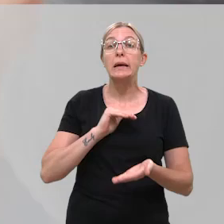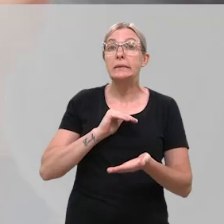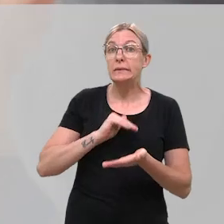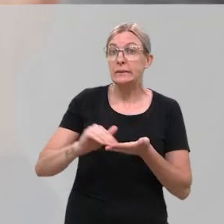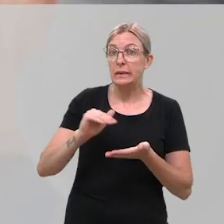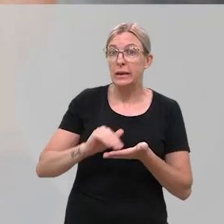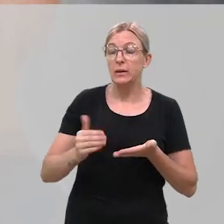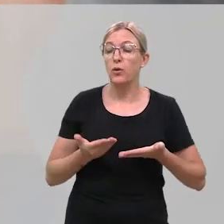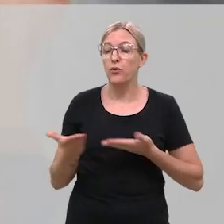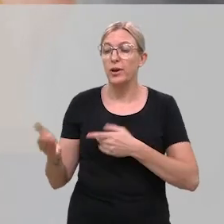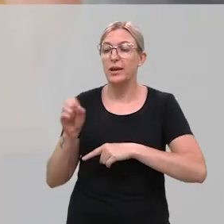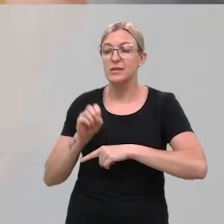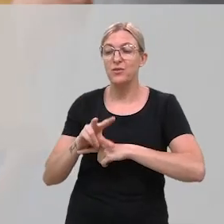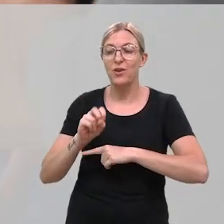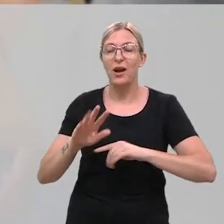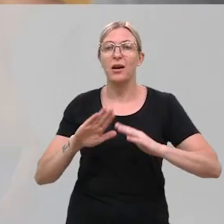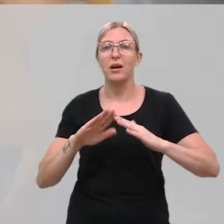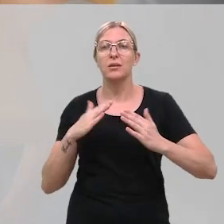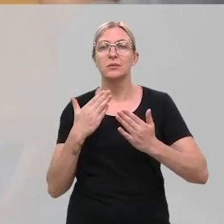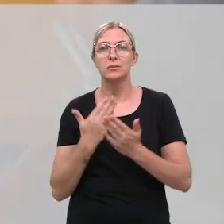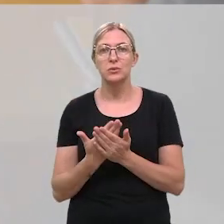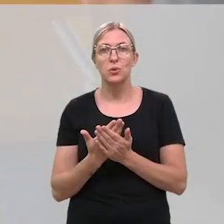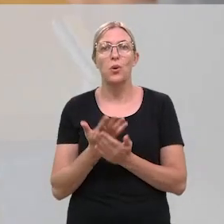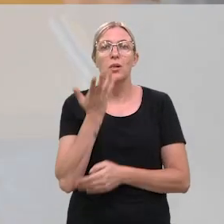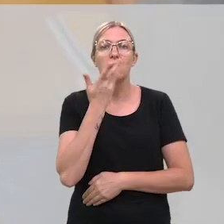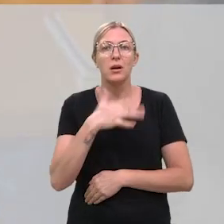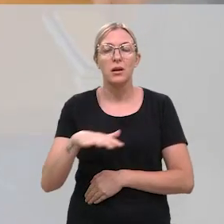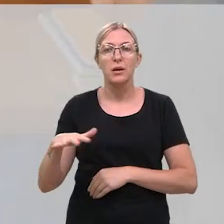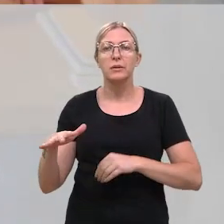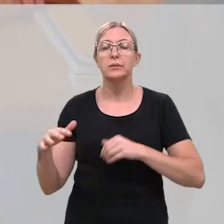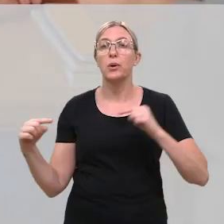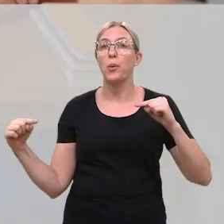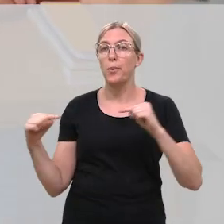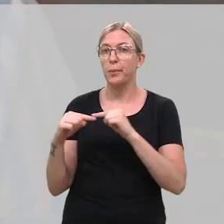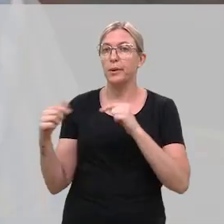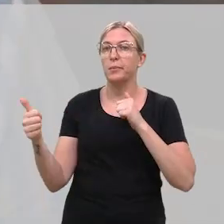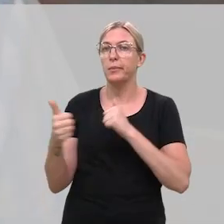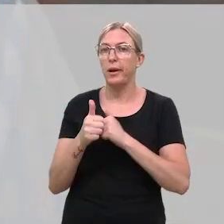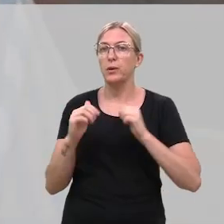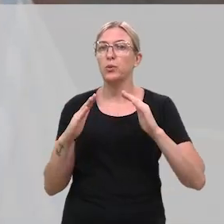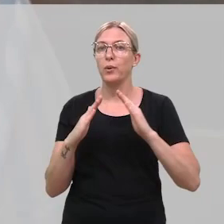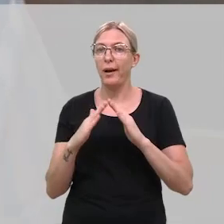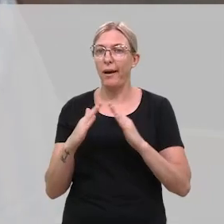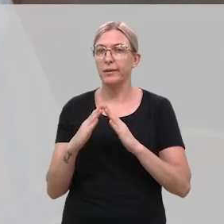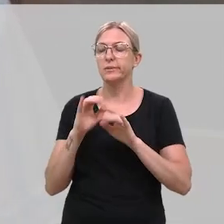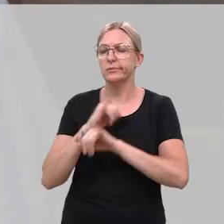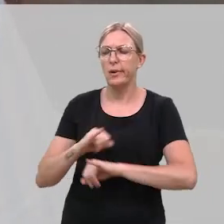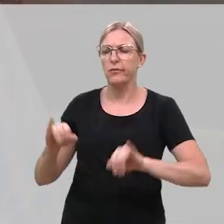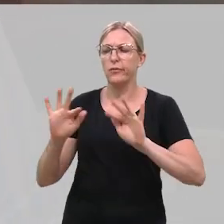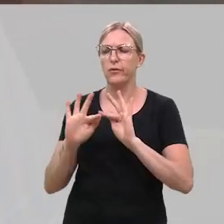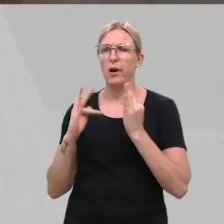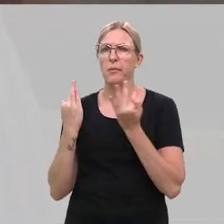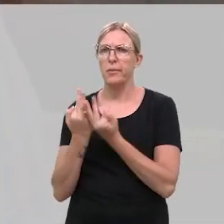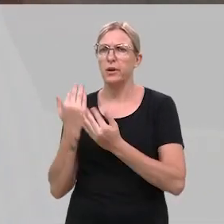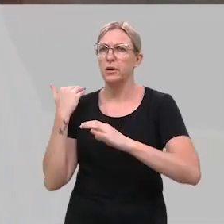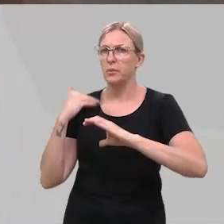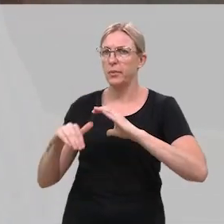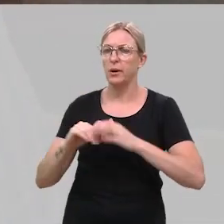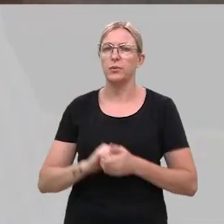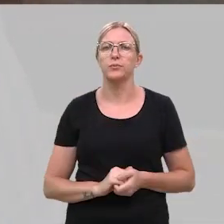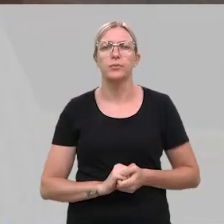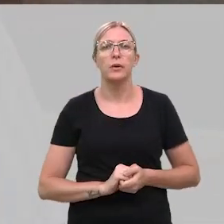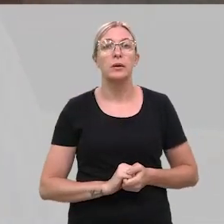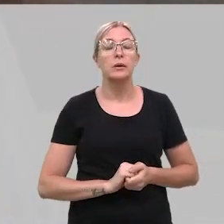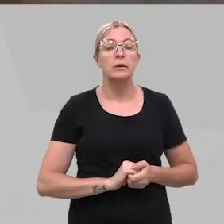através do zoneamento informação que as famílias recebem via e-mail a partir de semana que vem dia 22